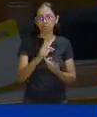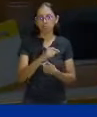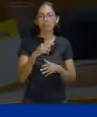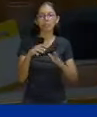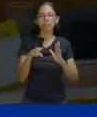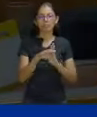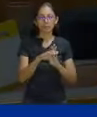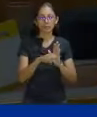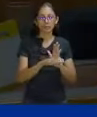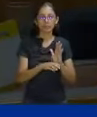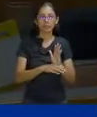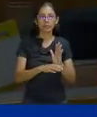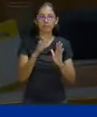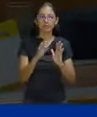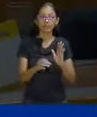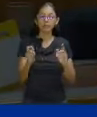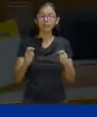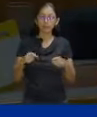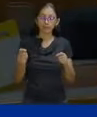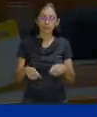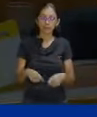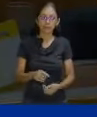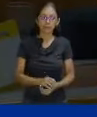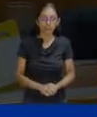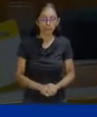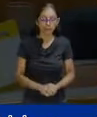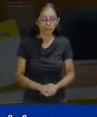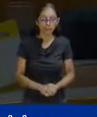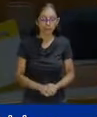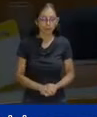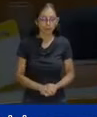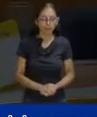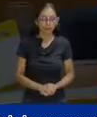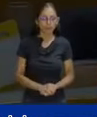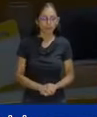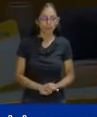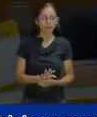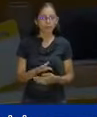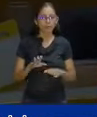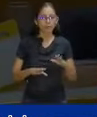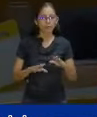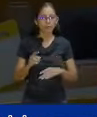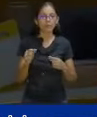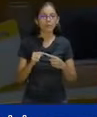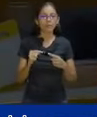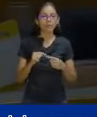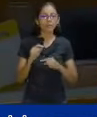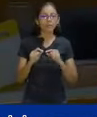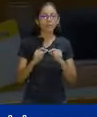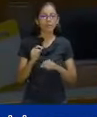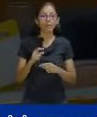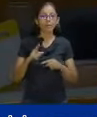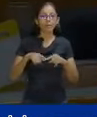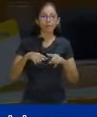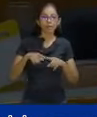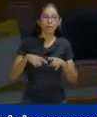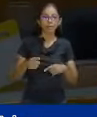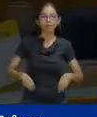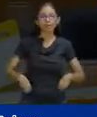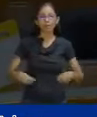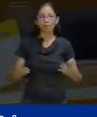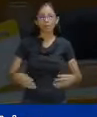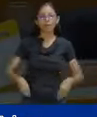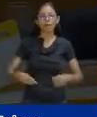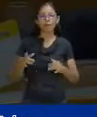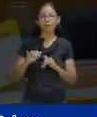princípio da economicidade. E nesse caso, especificamente, relacionado com gastos com material de campanha, sobretudo com adesivos, ou com